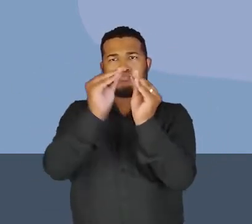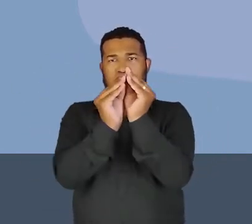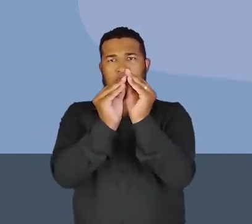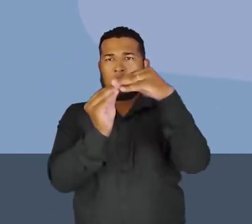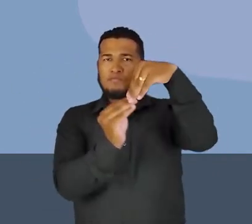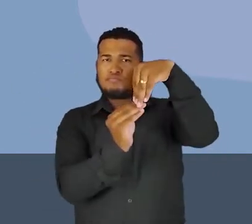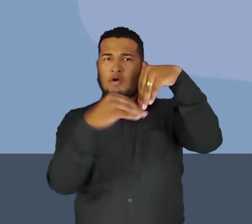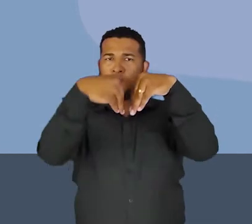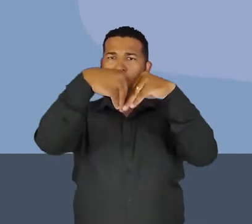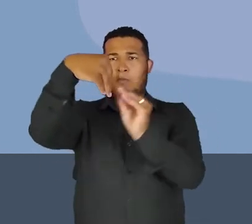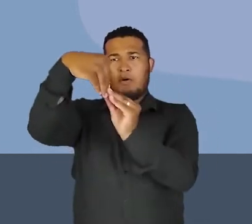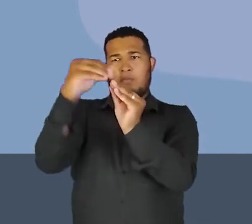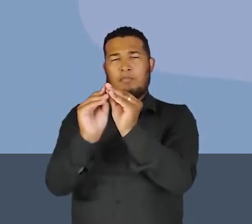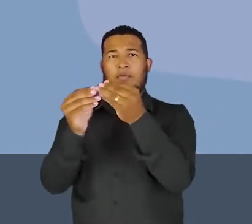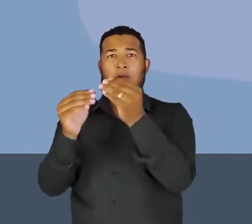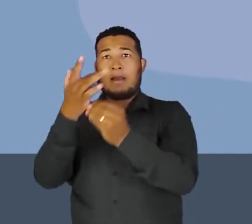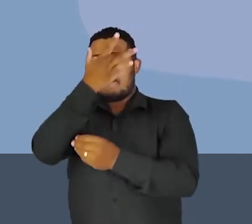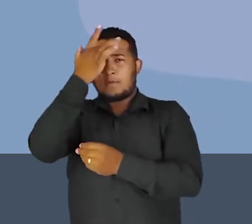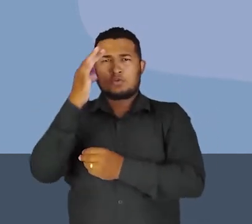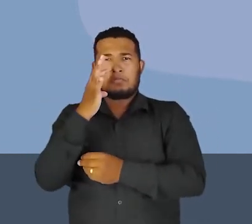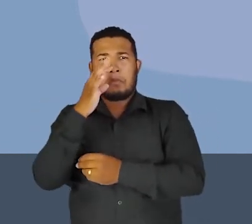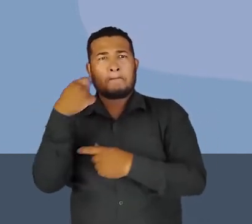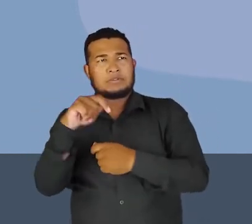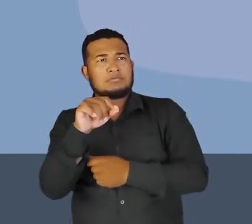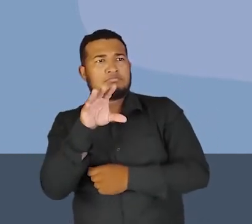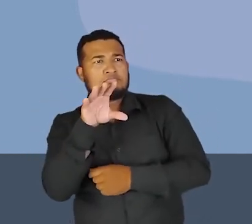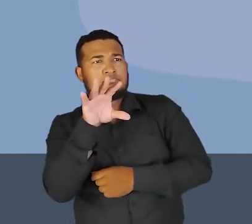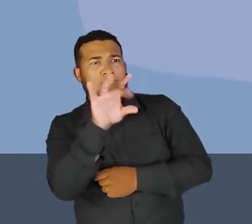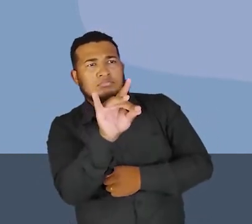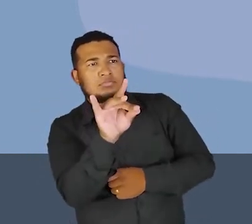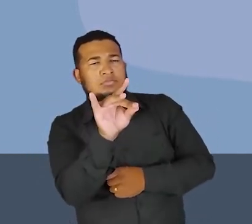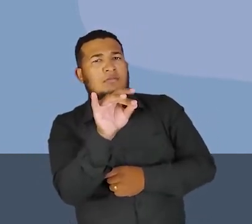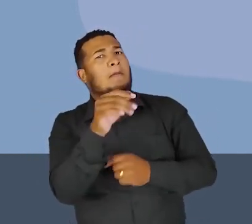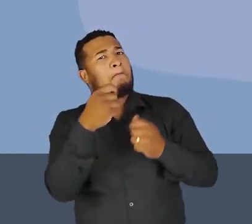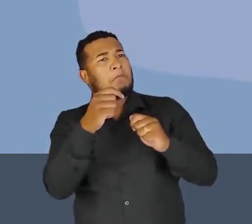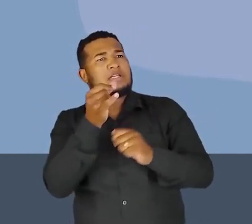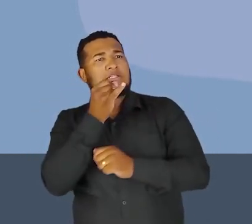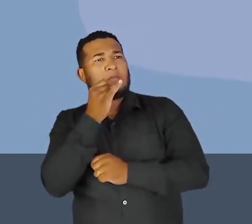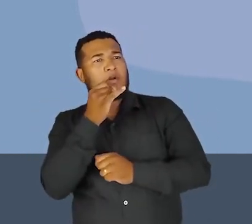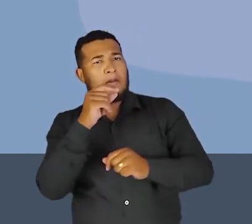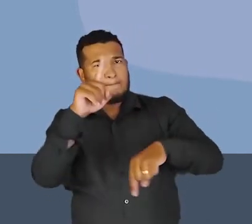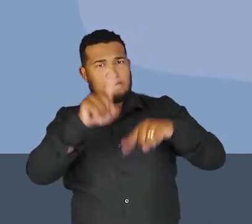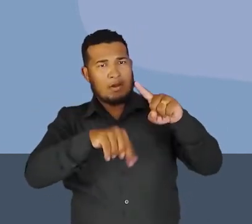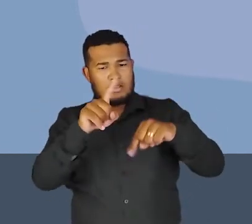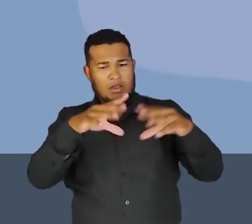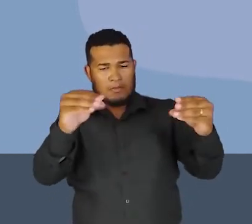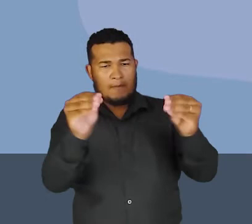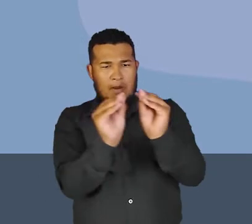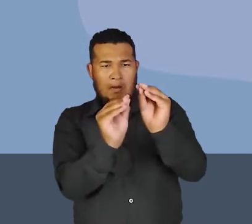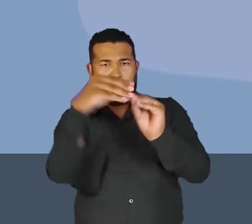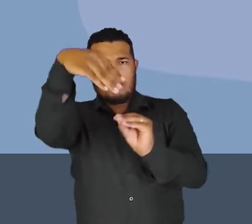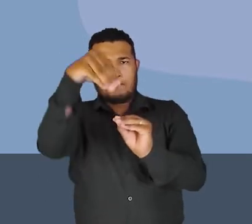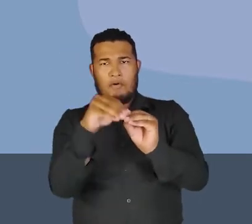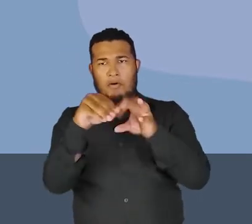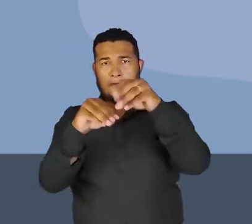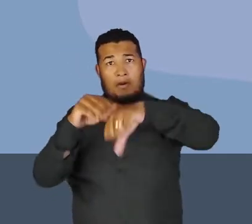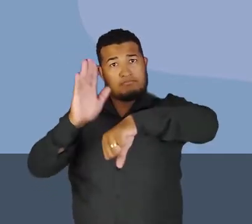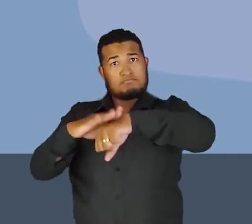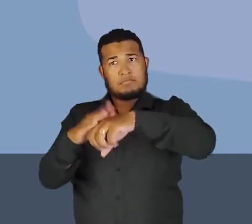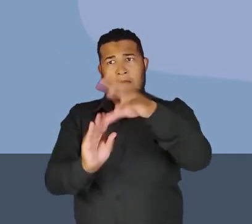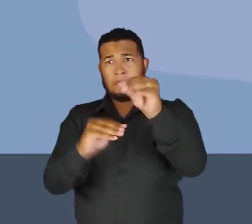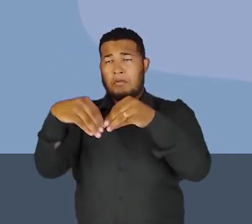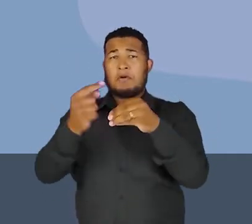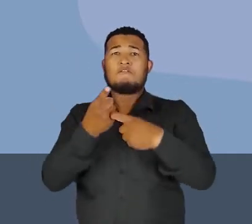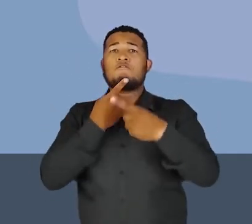dobradiças, e o espectador ele tem que pegar isso, ele entra na exposição, ele pega esses materiais e vai dobrando a seu bel